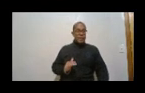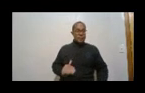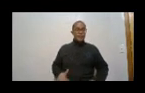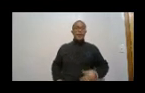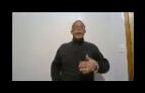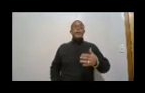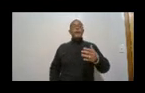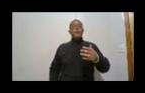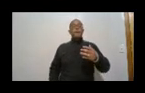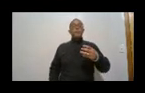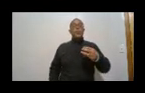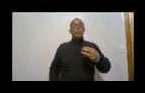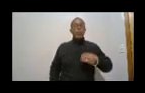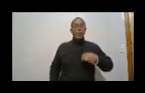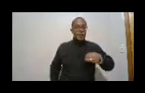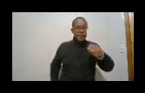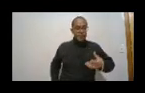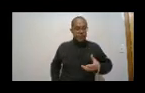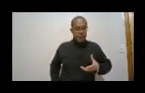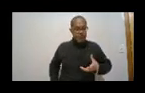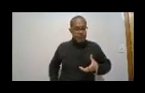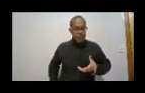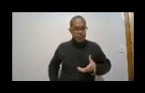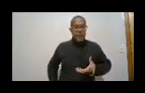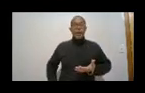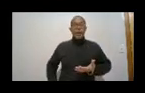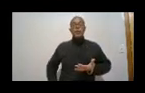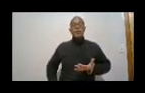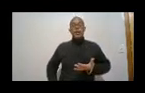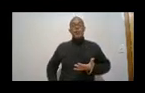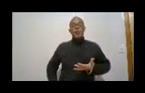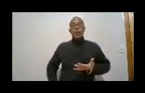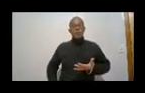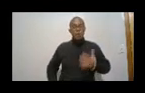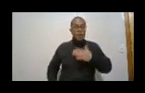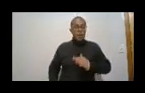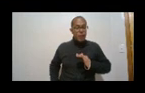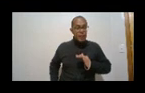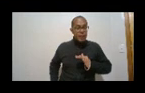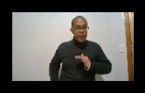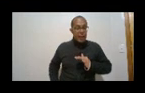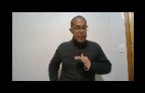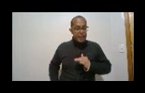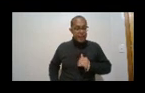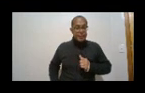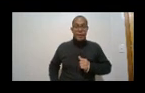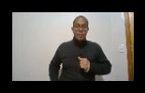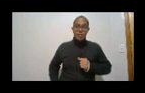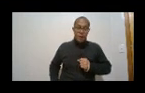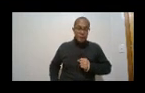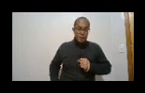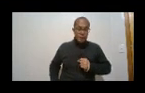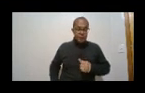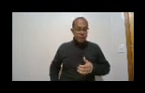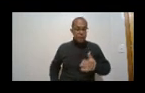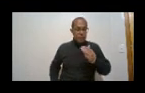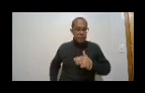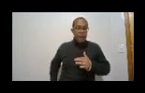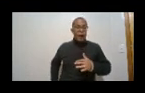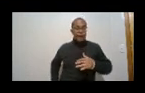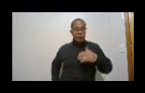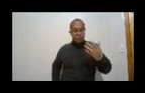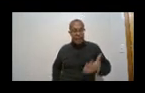O que acontece? Por ter esse problema renal, eu posso diminuir a eliminação de drogas, eu